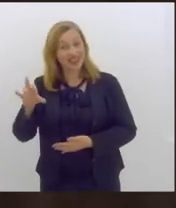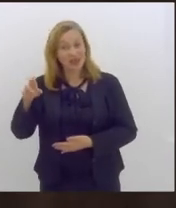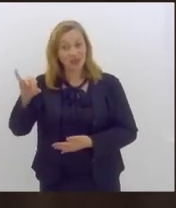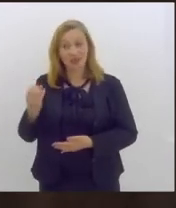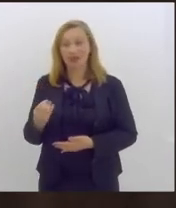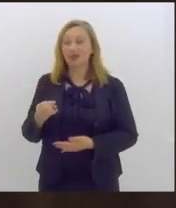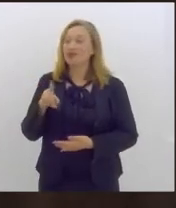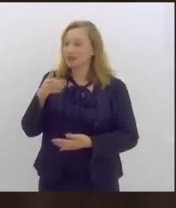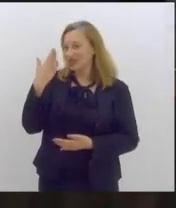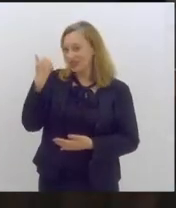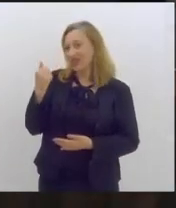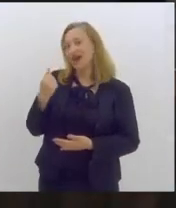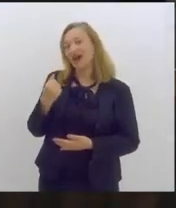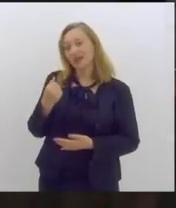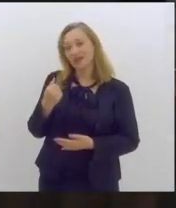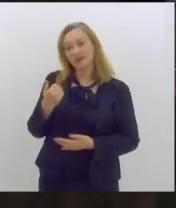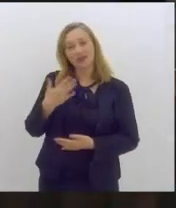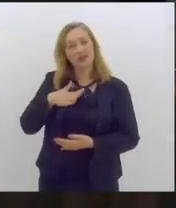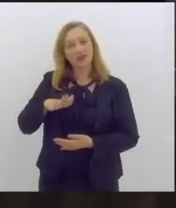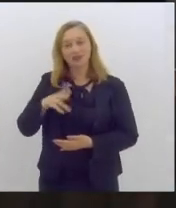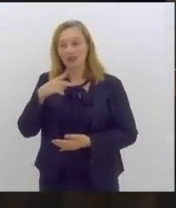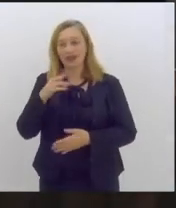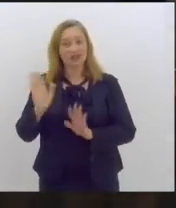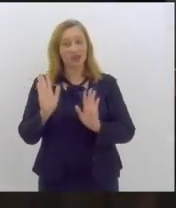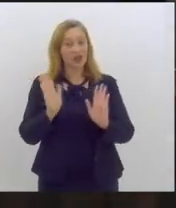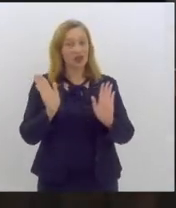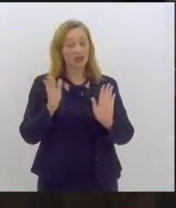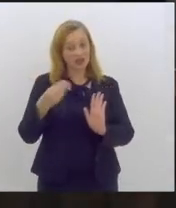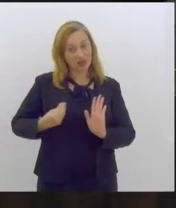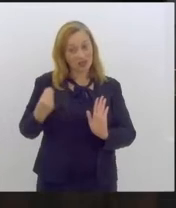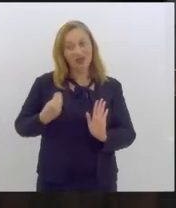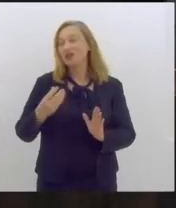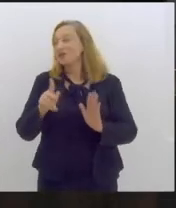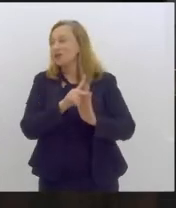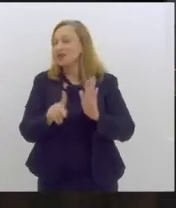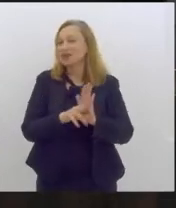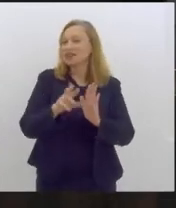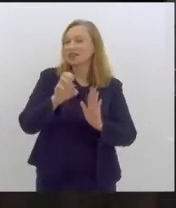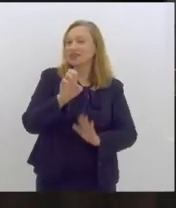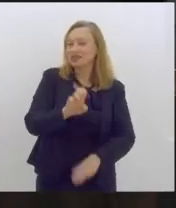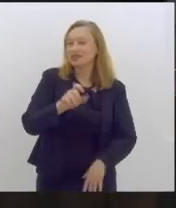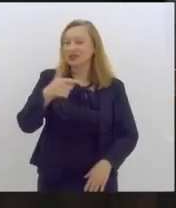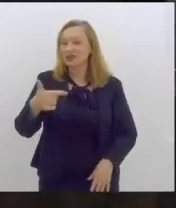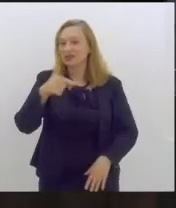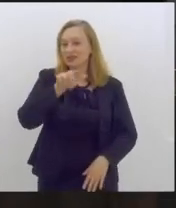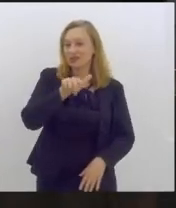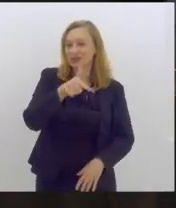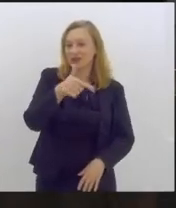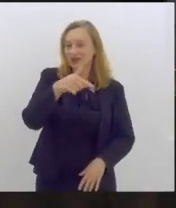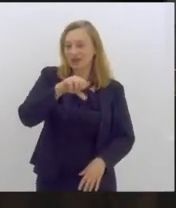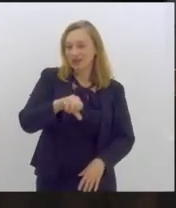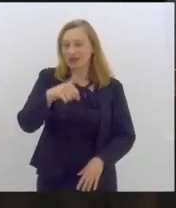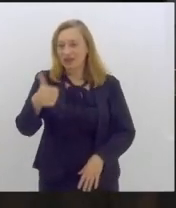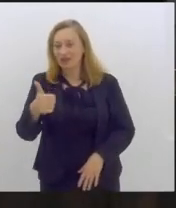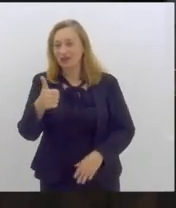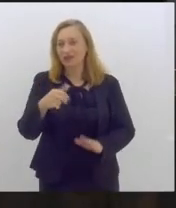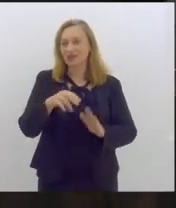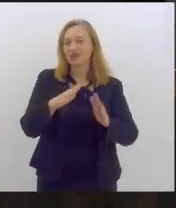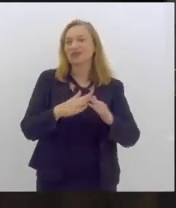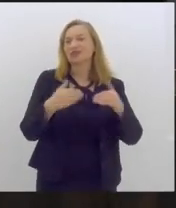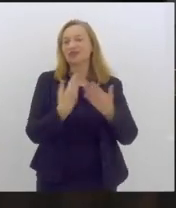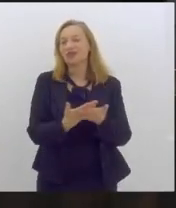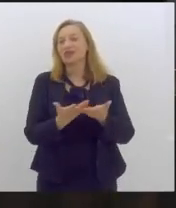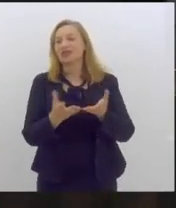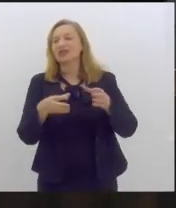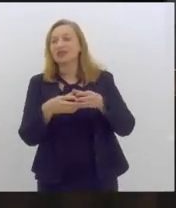e como acessar o nosso notícia vivo volta ao vivo projeto de lei 51/91 de 21 de autoria da comissão parlamentar de inquérito